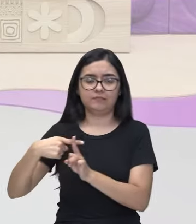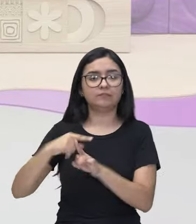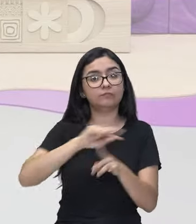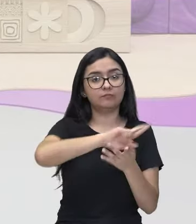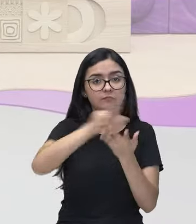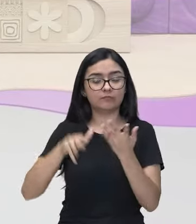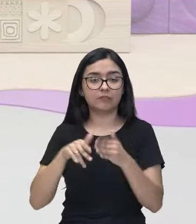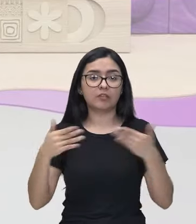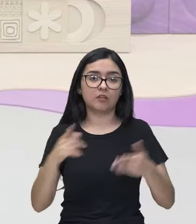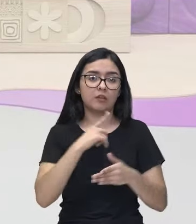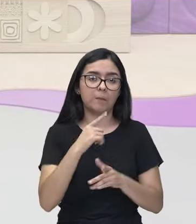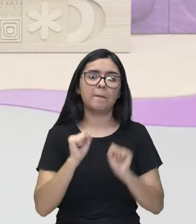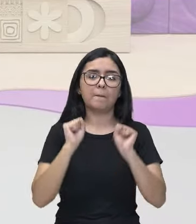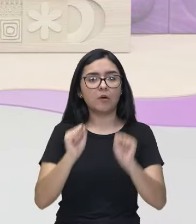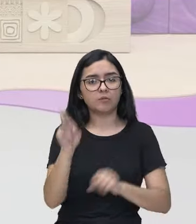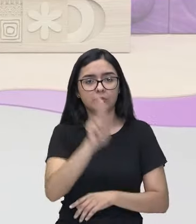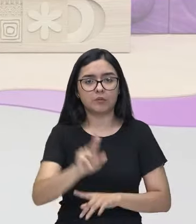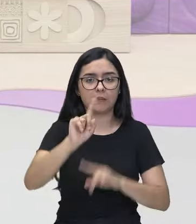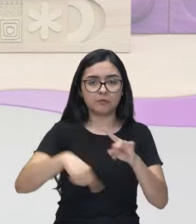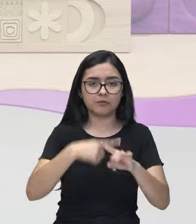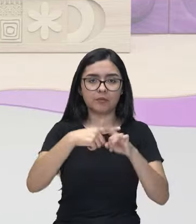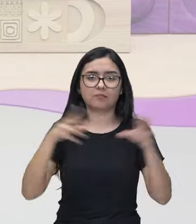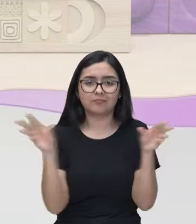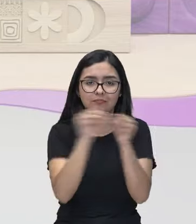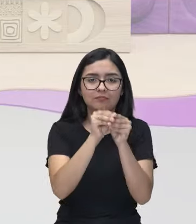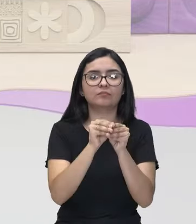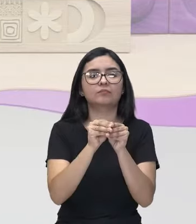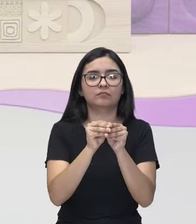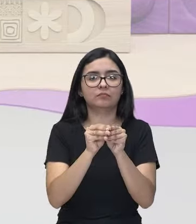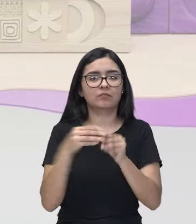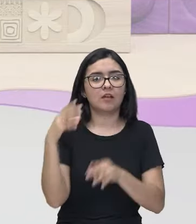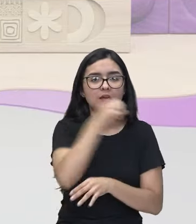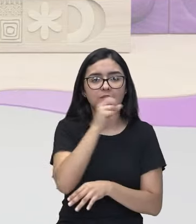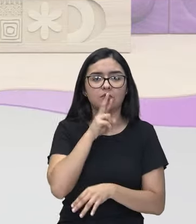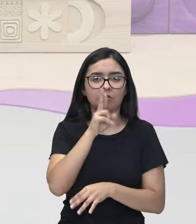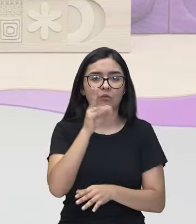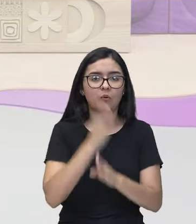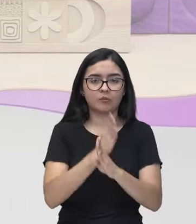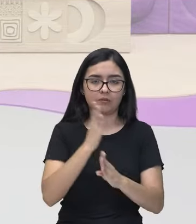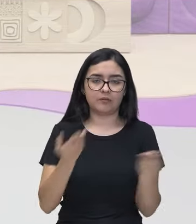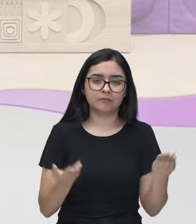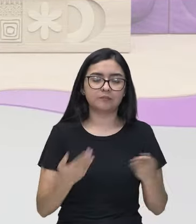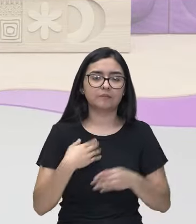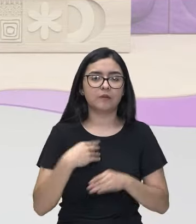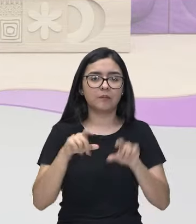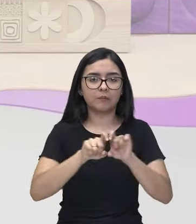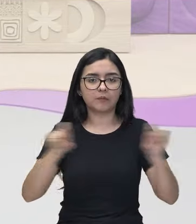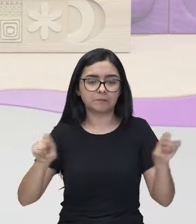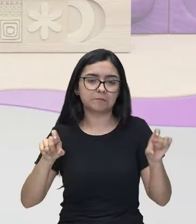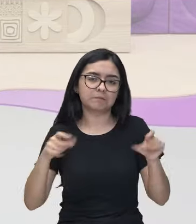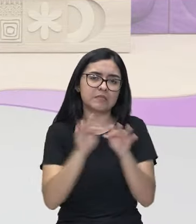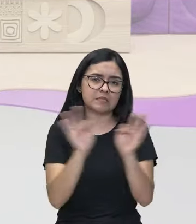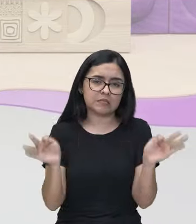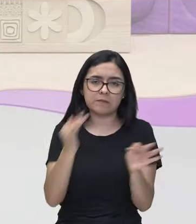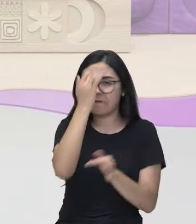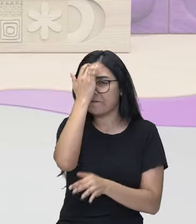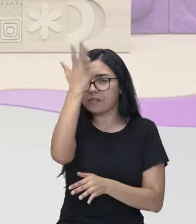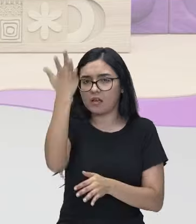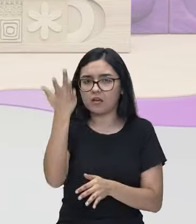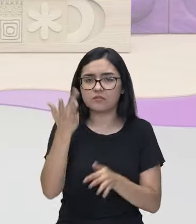iguais, nós podemos utilizar a multiplicação para escrevermos o resultado da operação, né, de uma forma mais fácil,